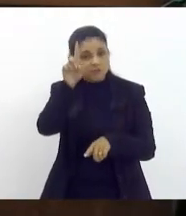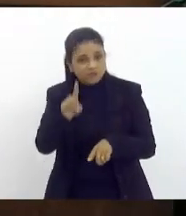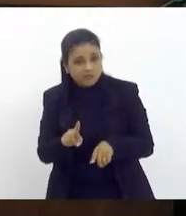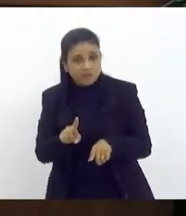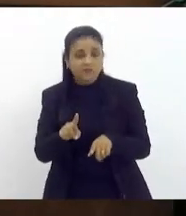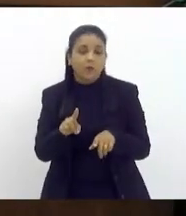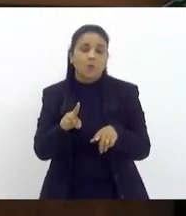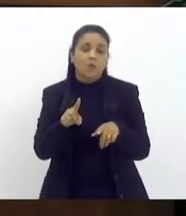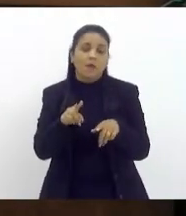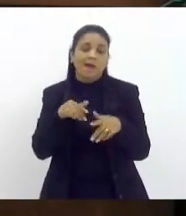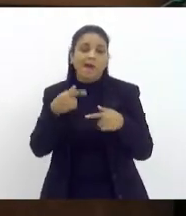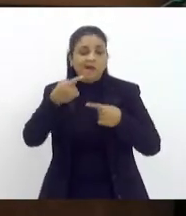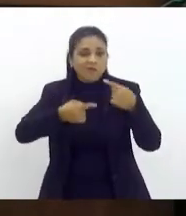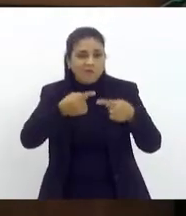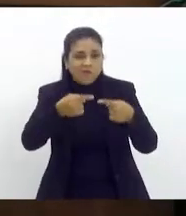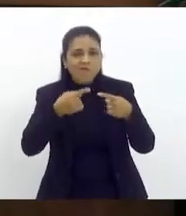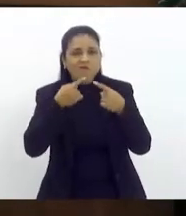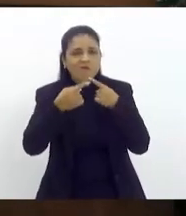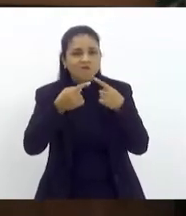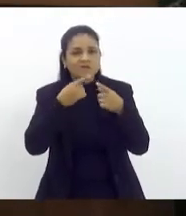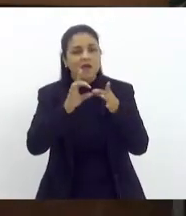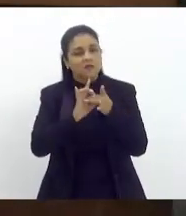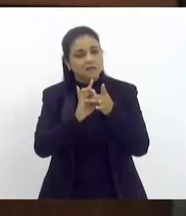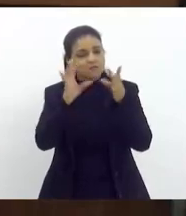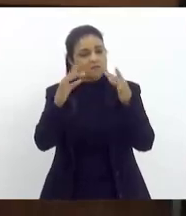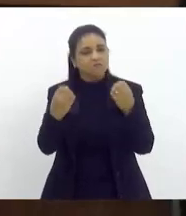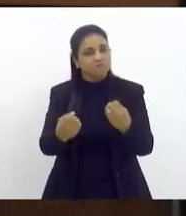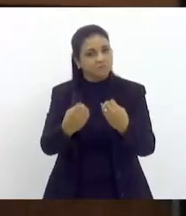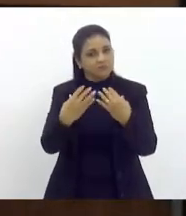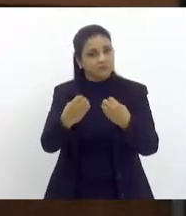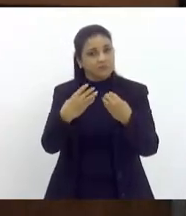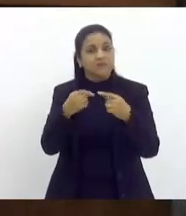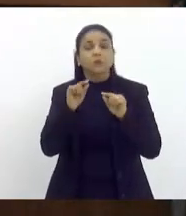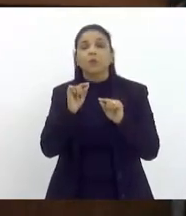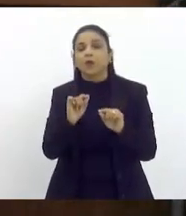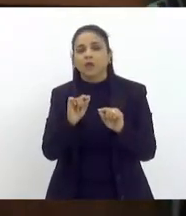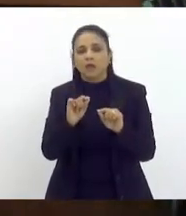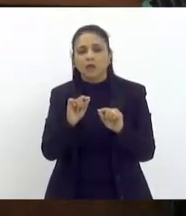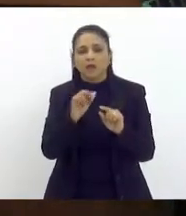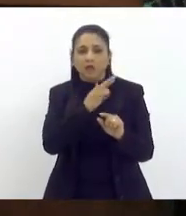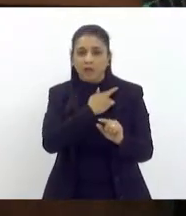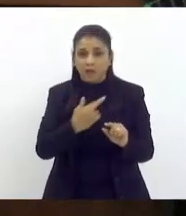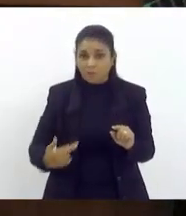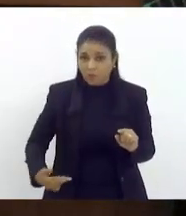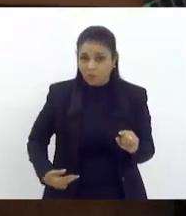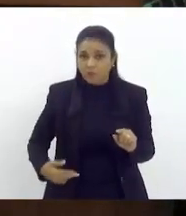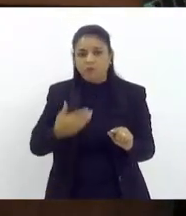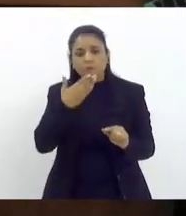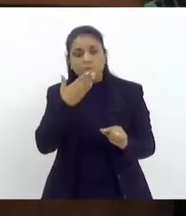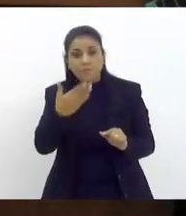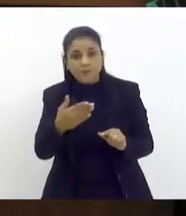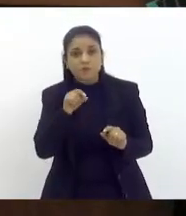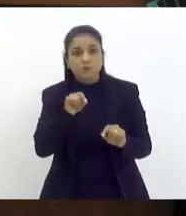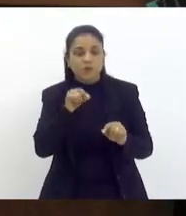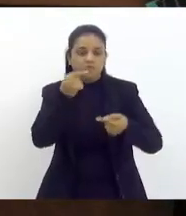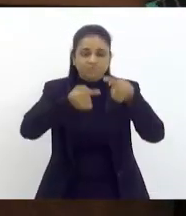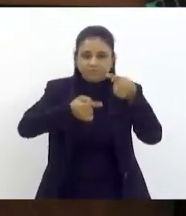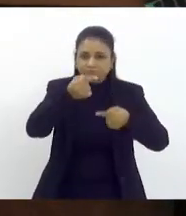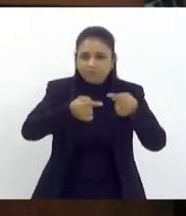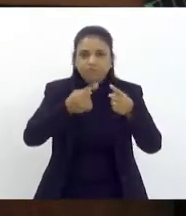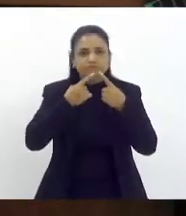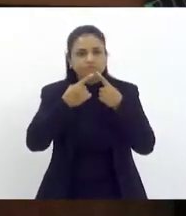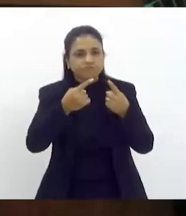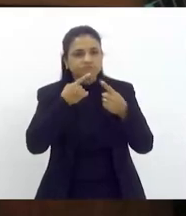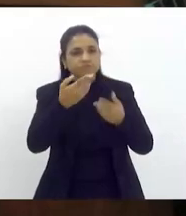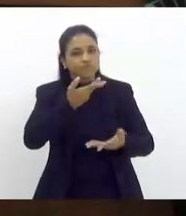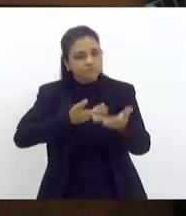da categoria vamos fazer o que é democracia nos ensino que é república nos pede vamos dialogar abrir a mesa de negociação